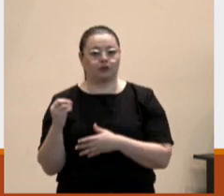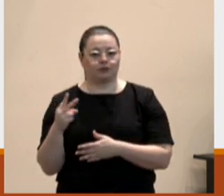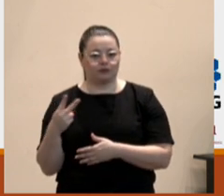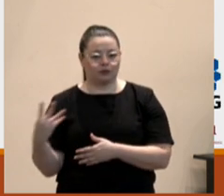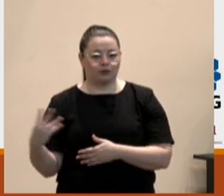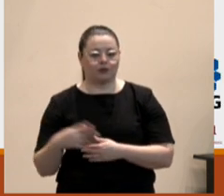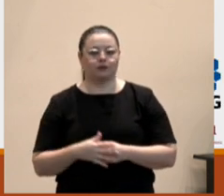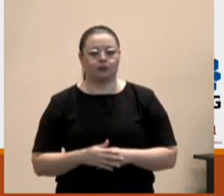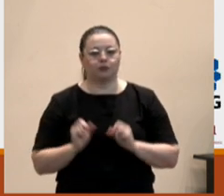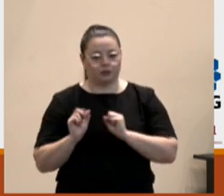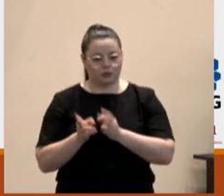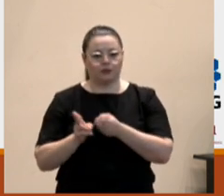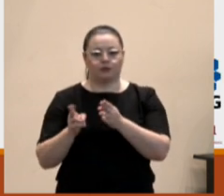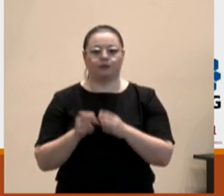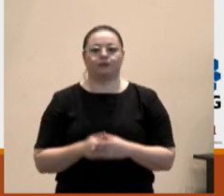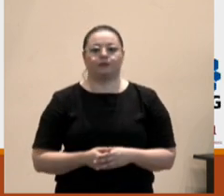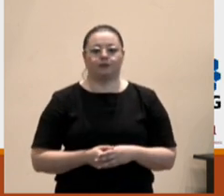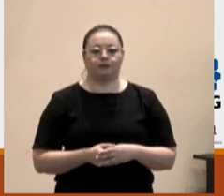Próximo.